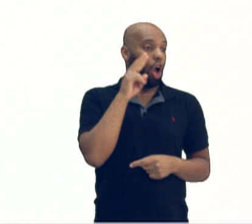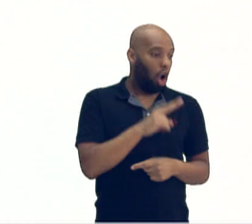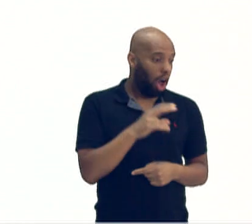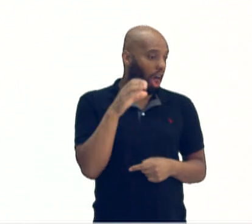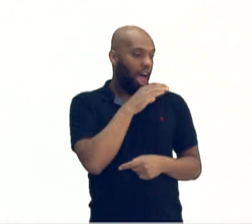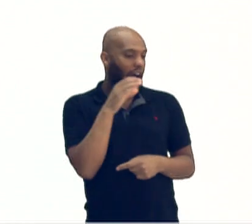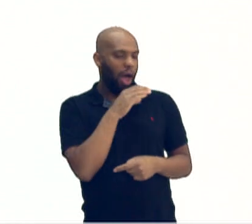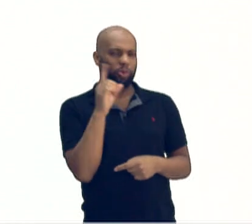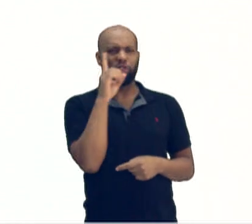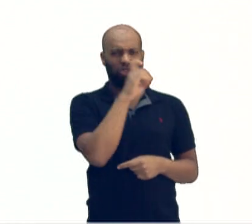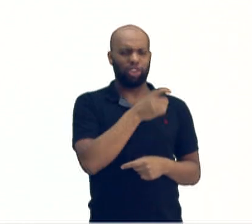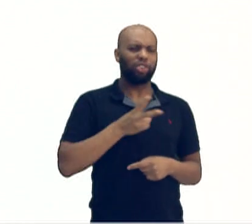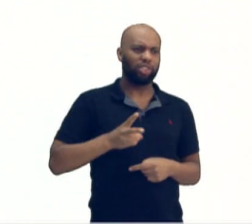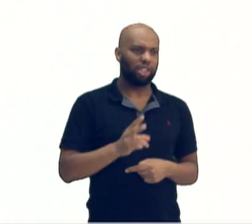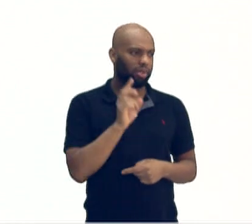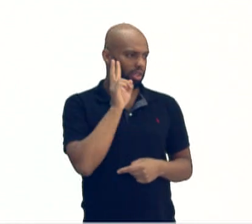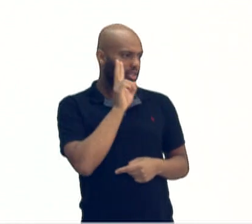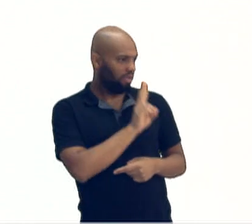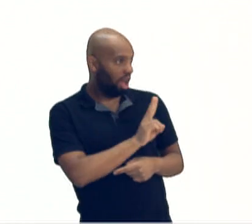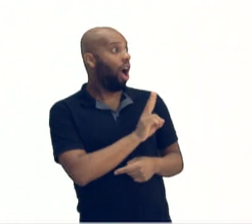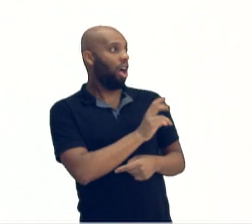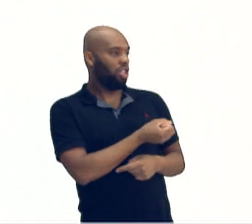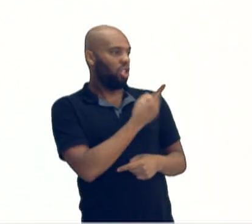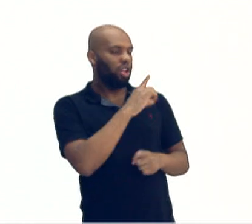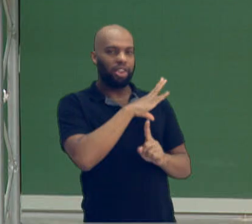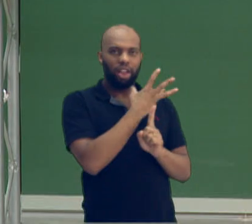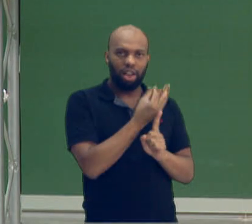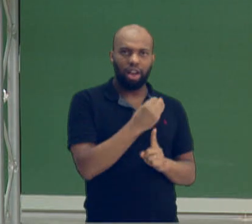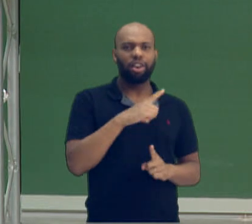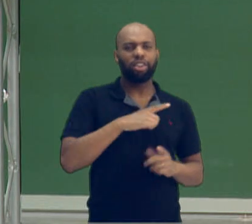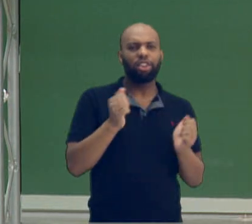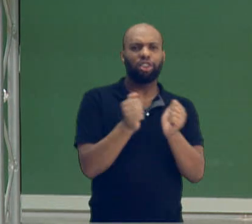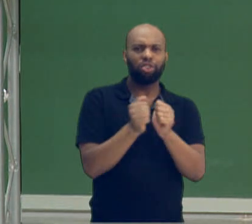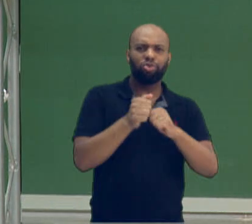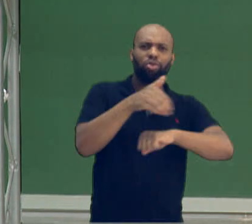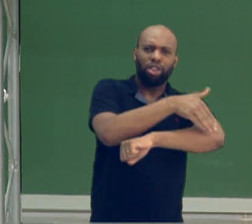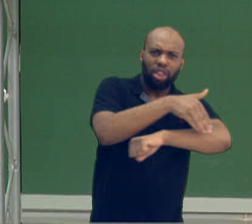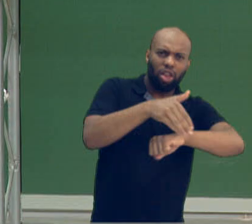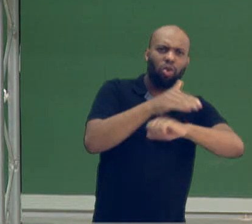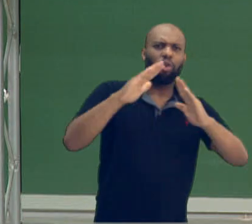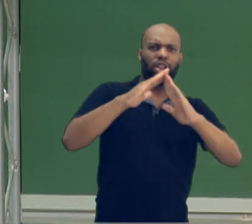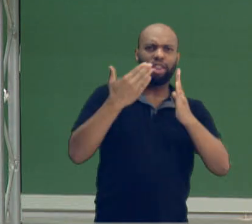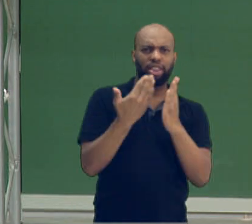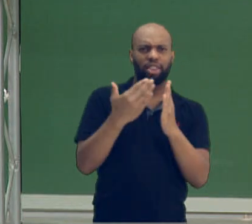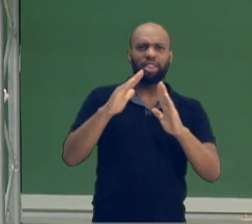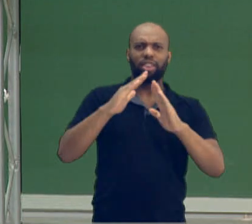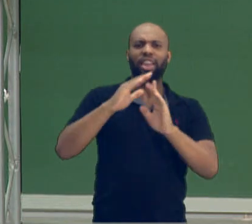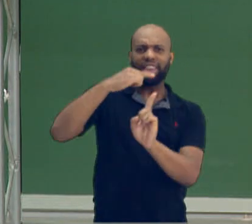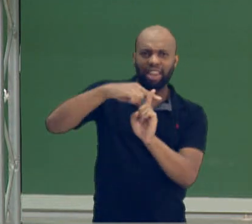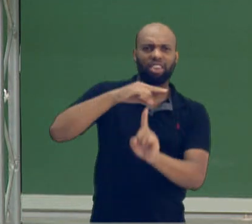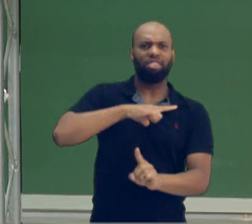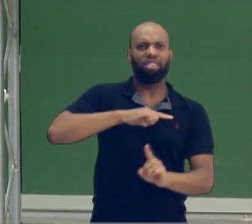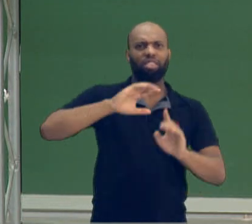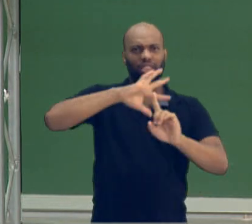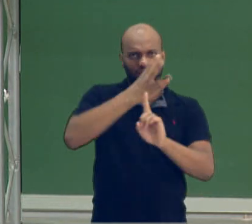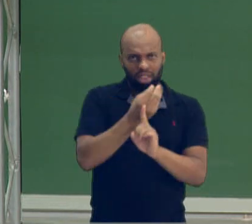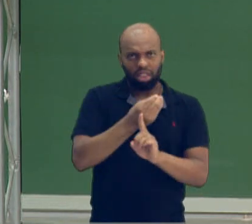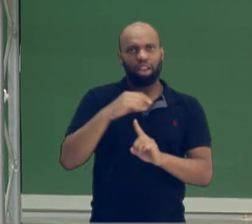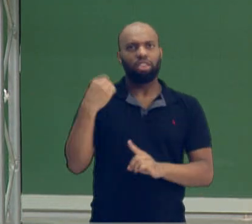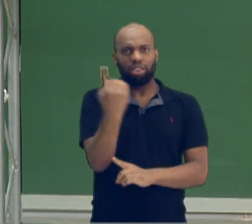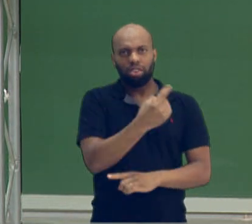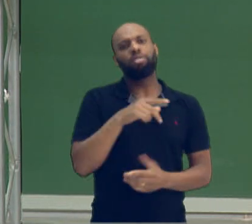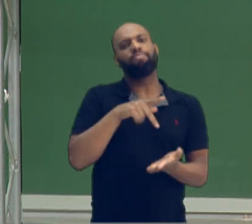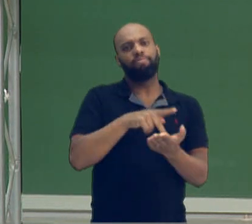relance é impossível, né? A arte, ela tá no meio de todos nós, na rua, na igreja, enfim, em toda parte, e a gente com certeza